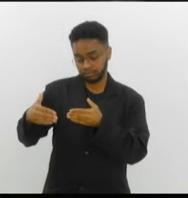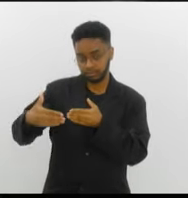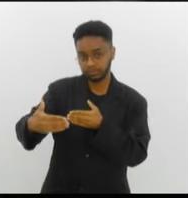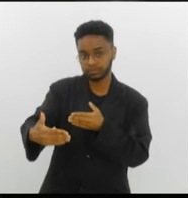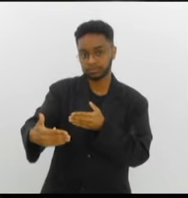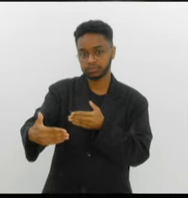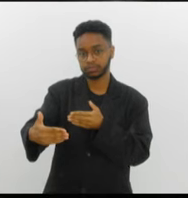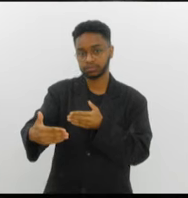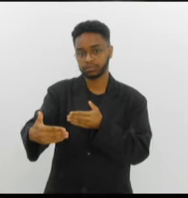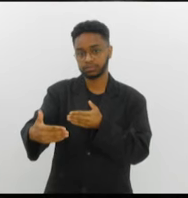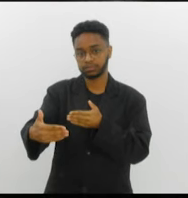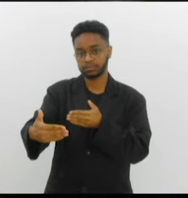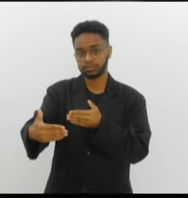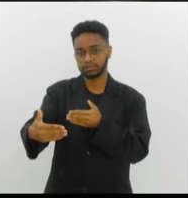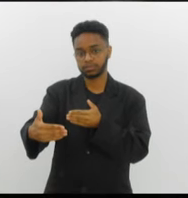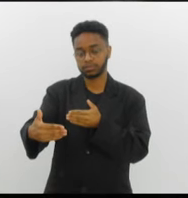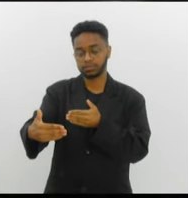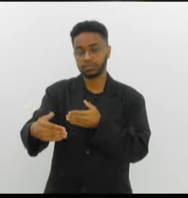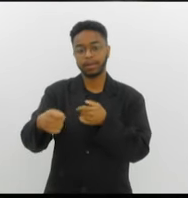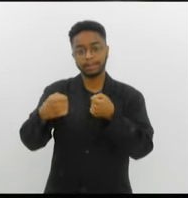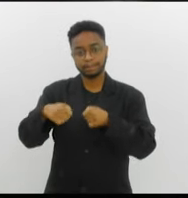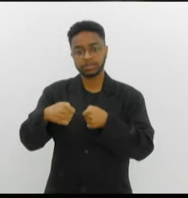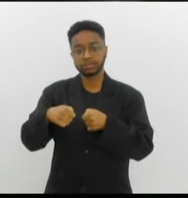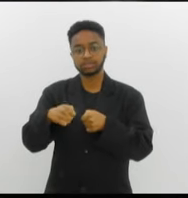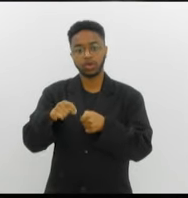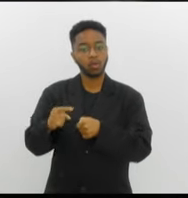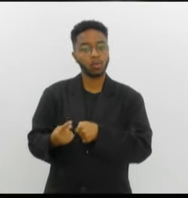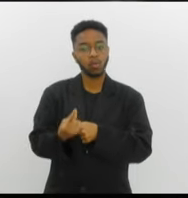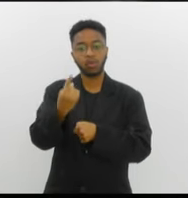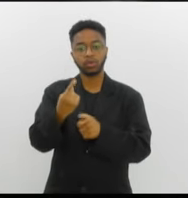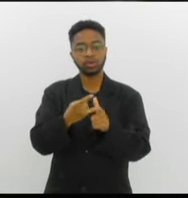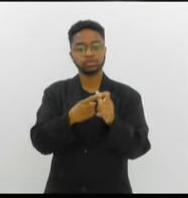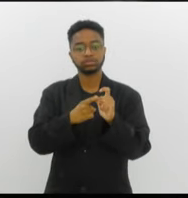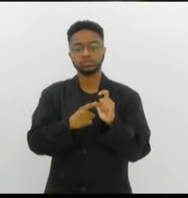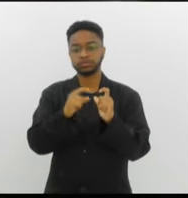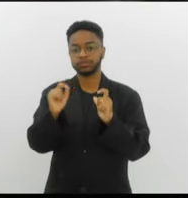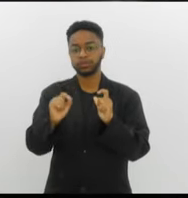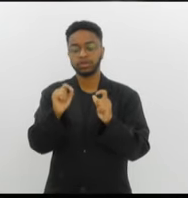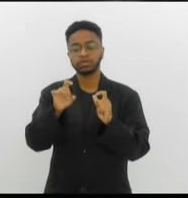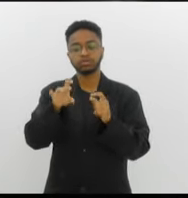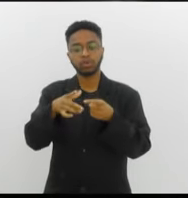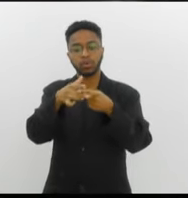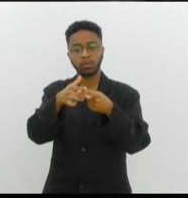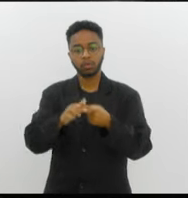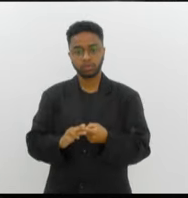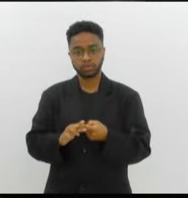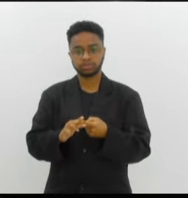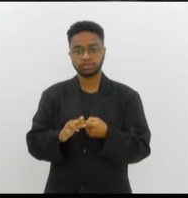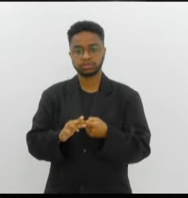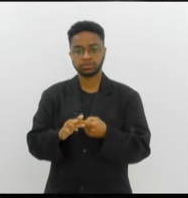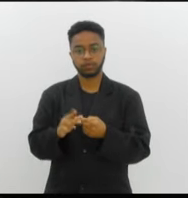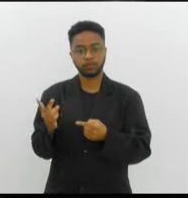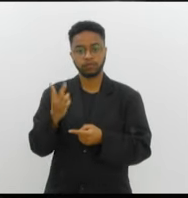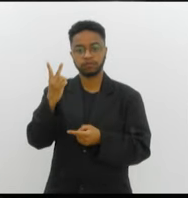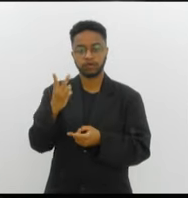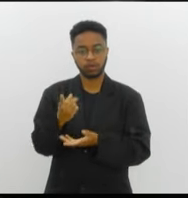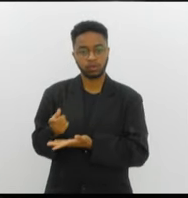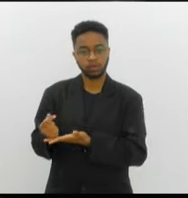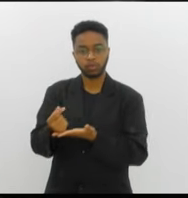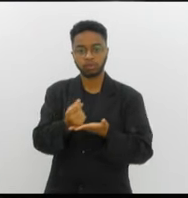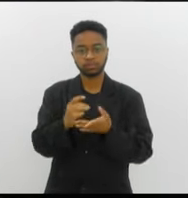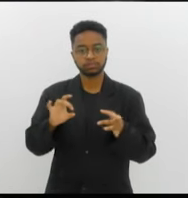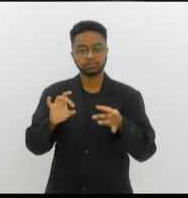frente a dívida seja única e exclusivamente corrigida monetariamente